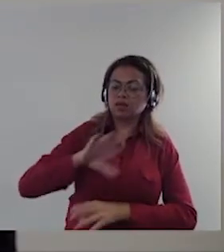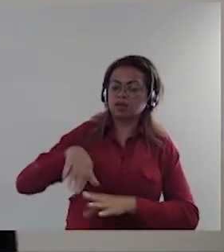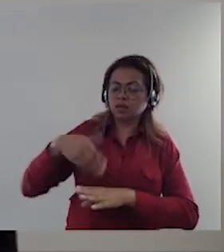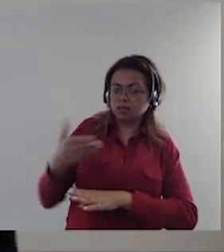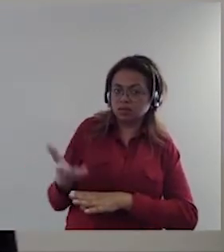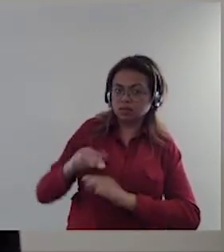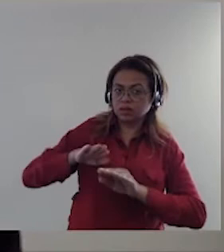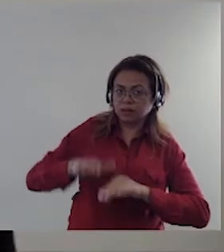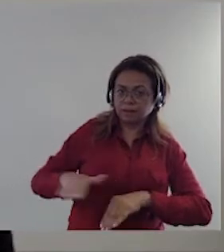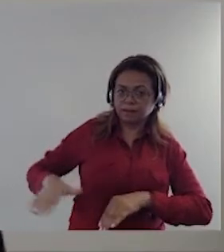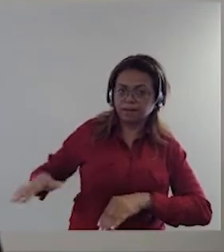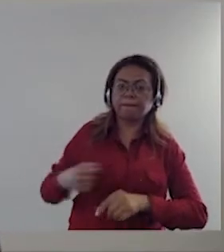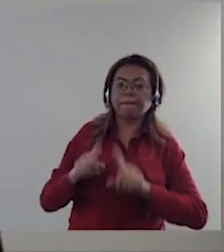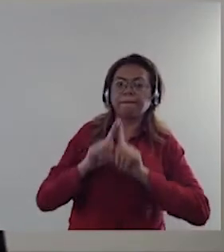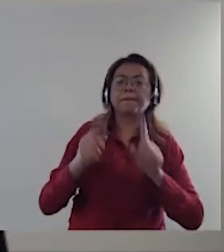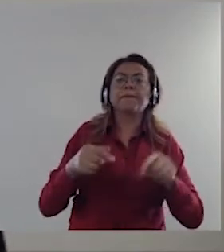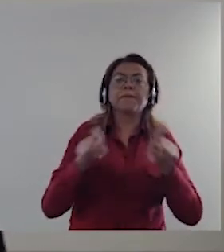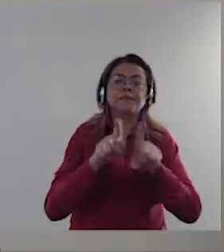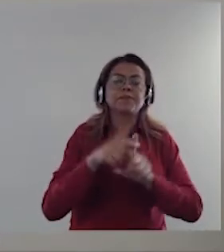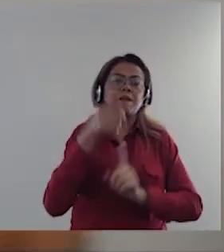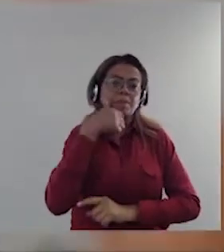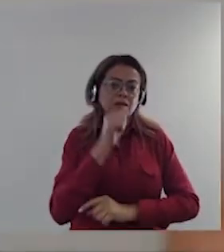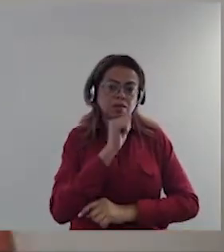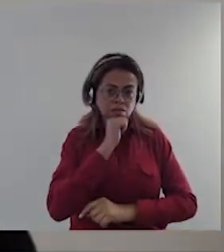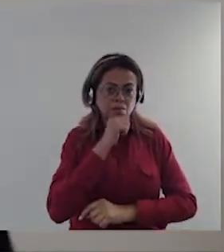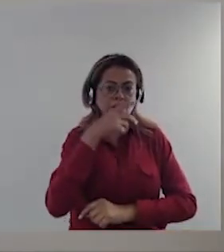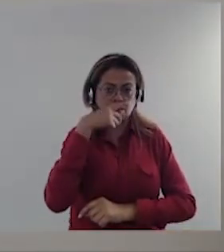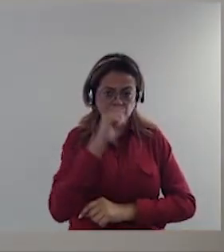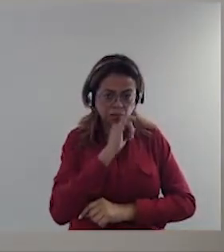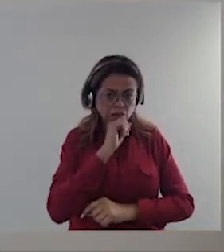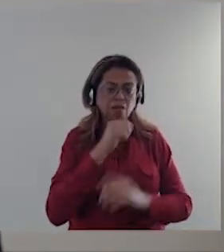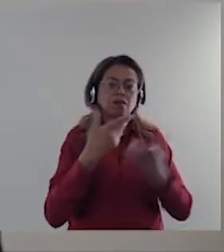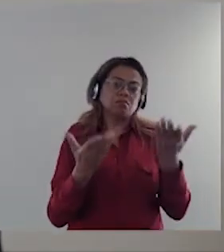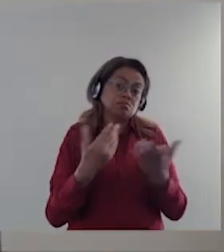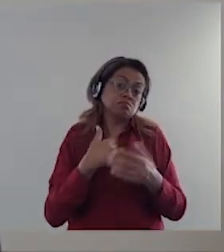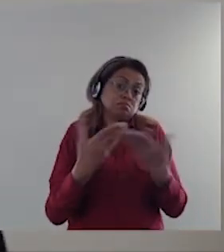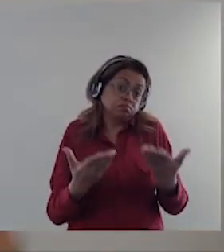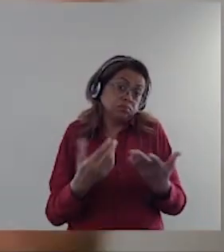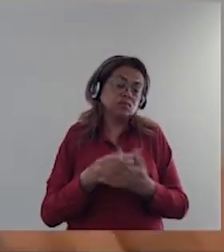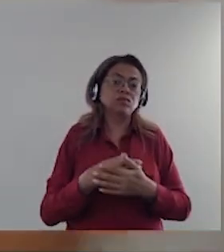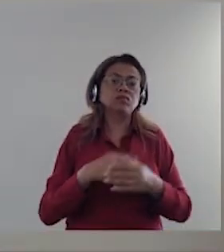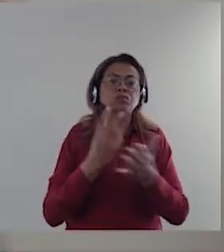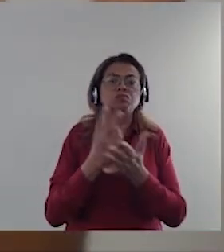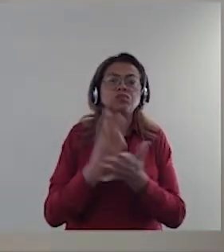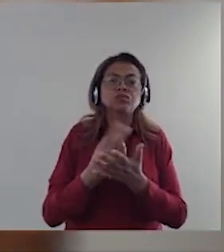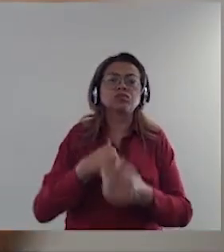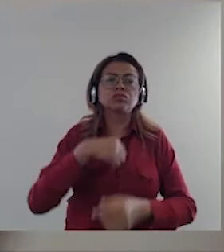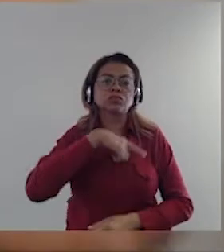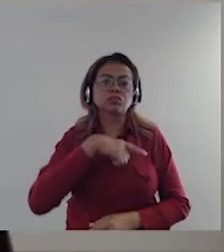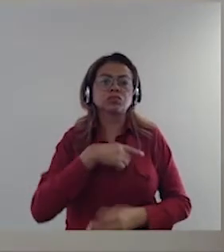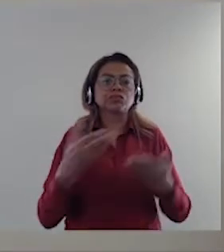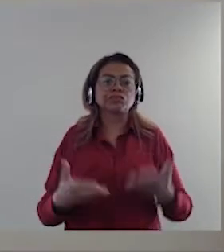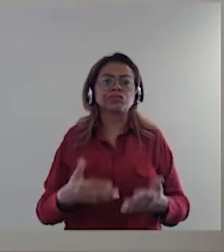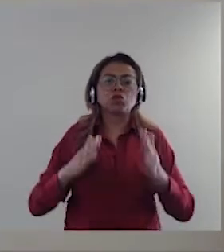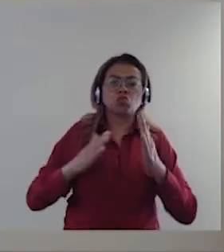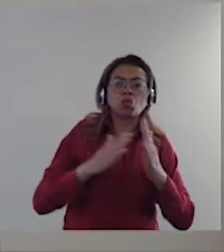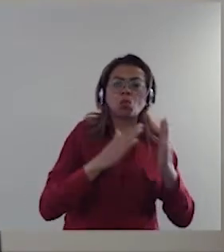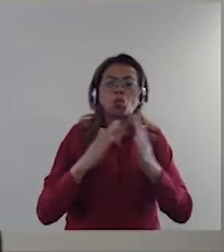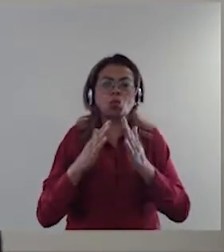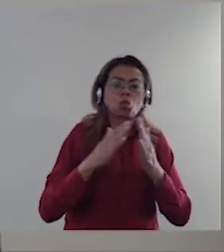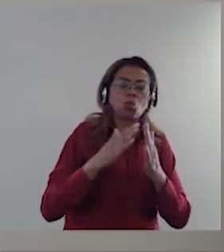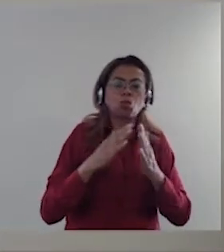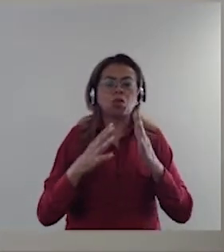caso, só da criança, mas também da mãe ou do pai, conforme for, né? Embora haja aqui também um embate forte entre